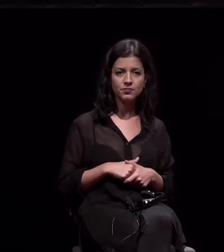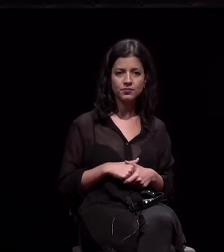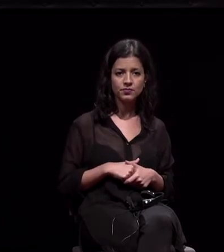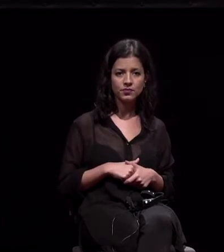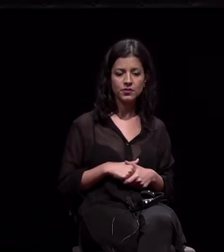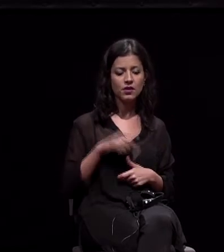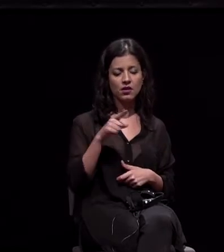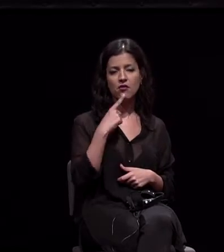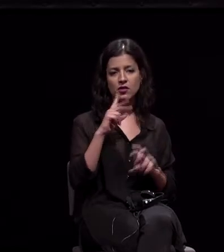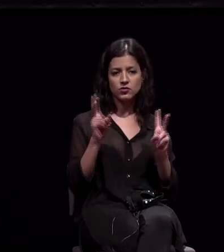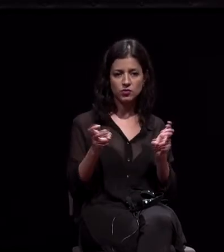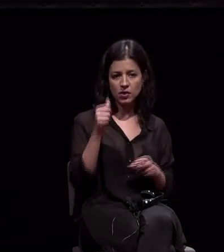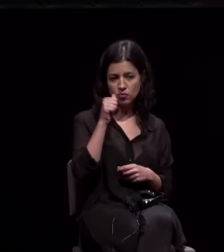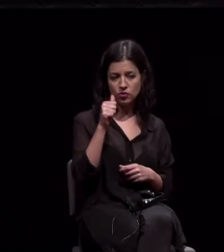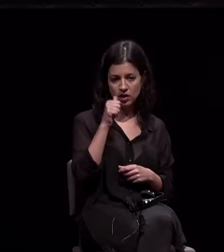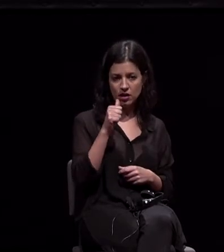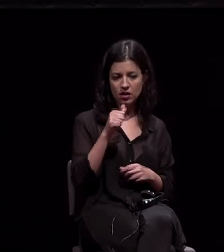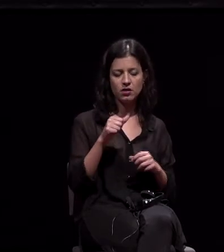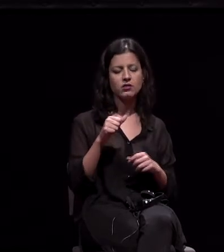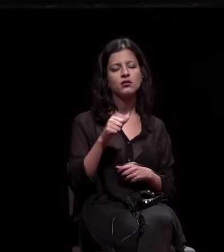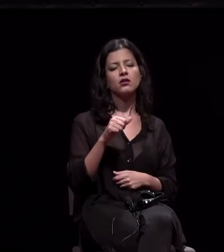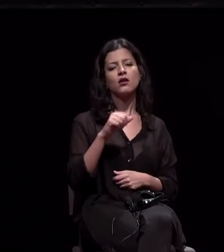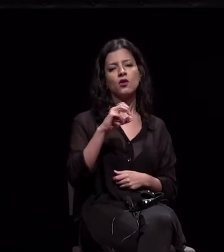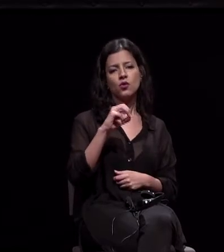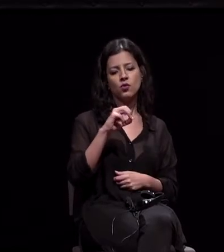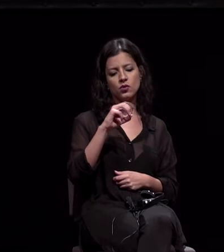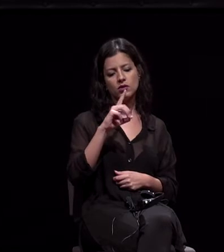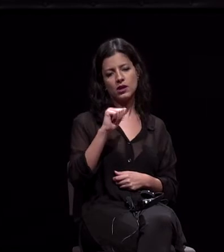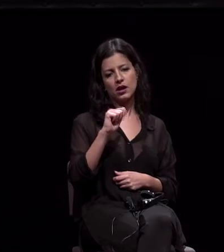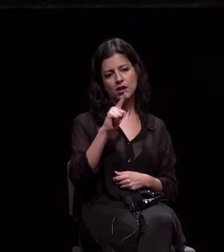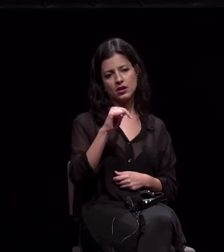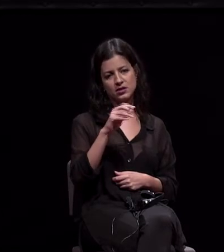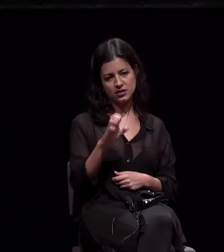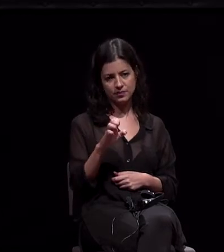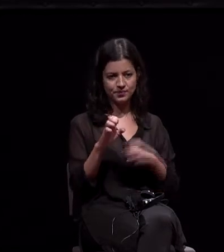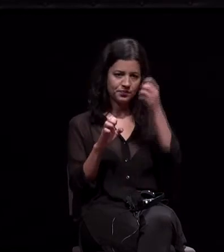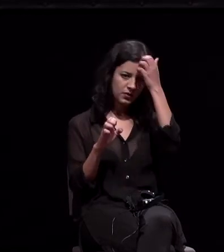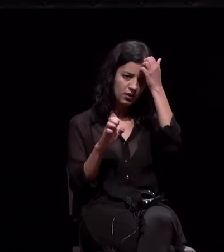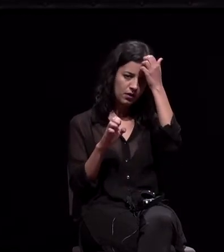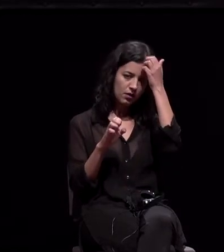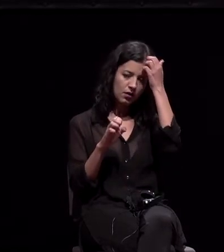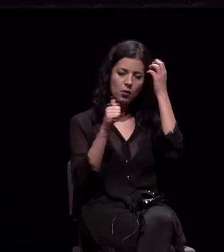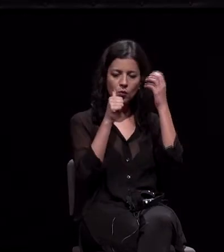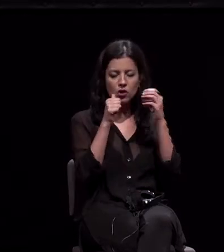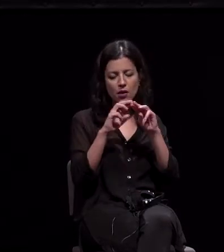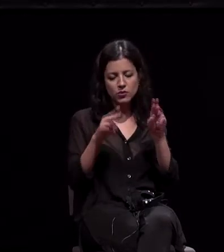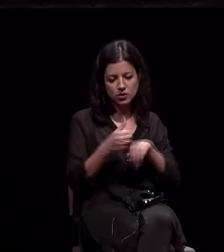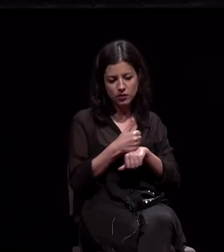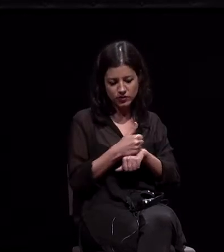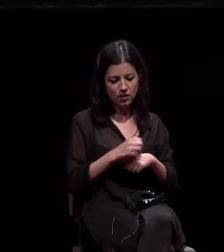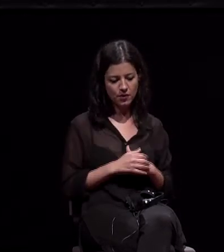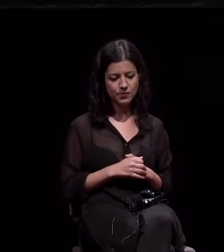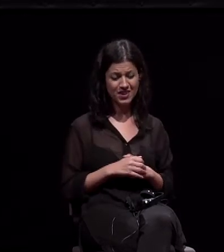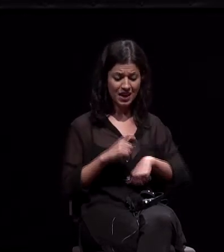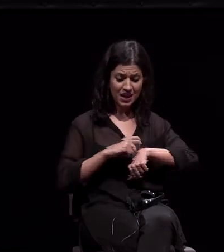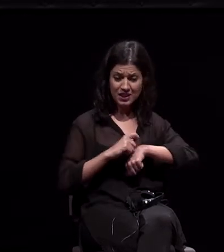da museóloga brasileira Odalice Priosti. Você não pôde falar, né? Não sei pelo